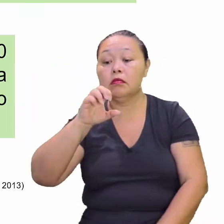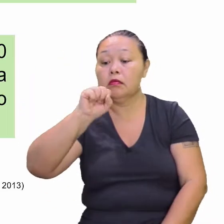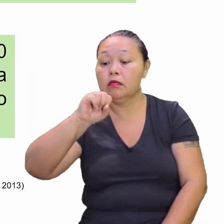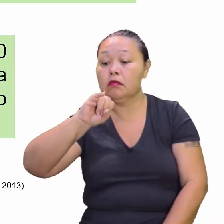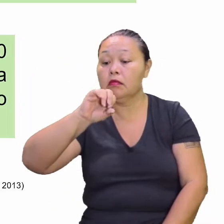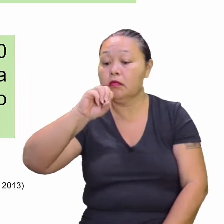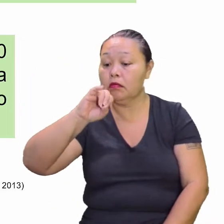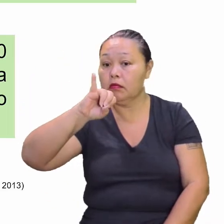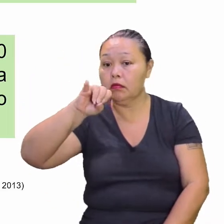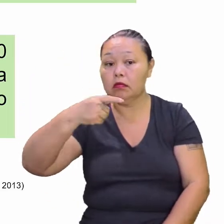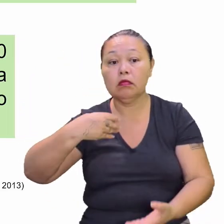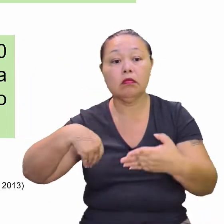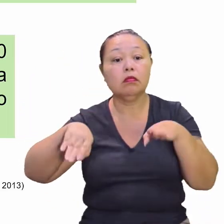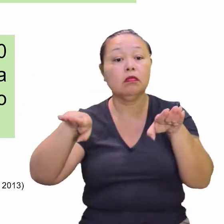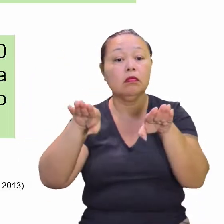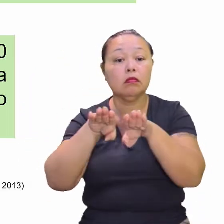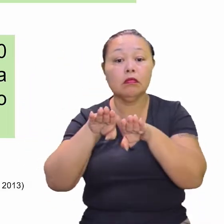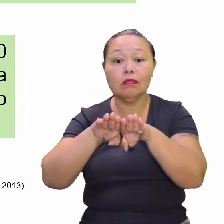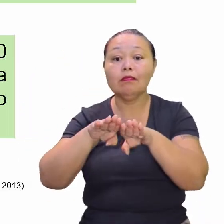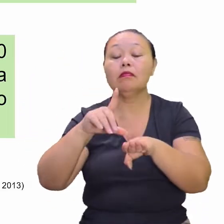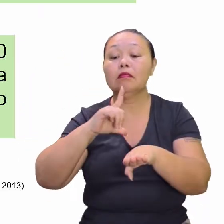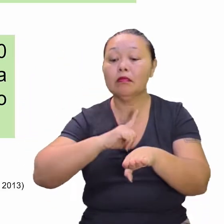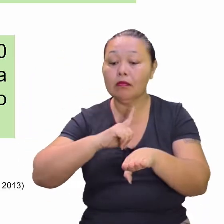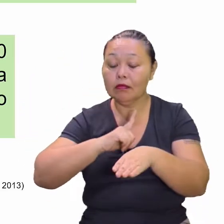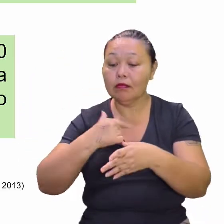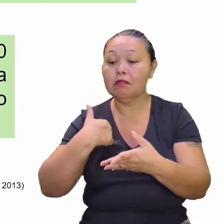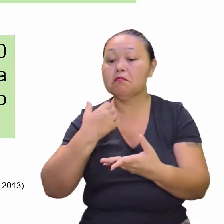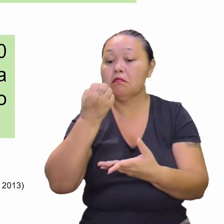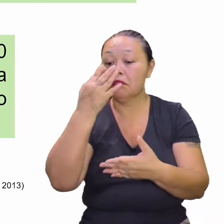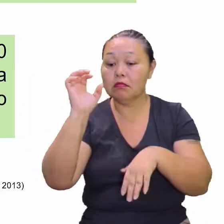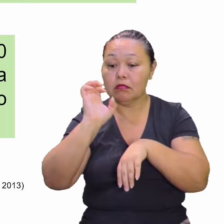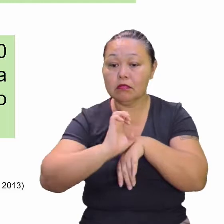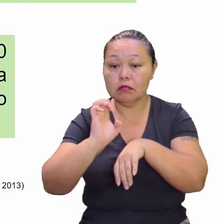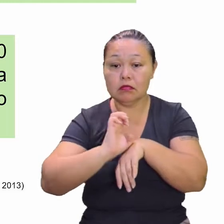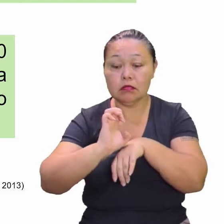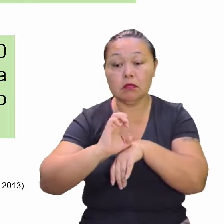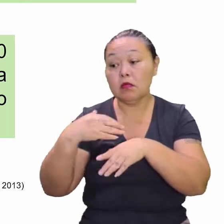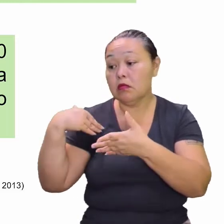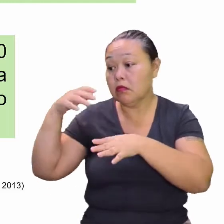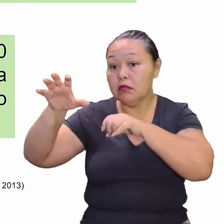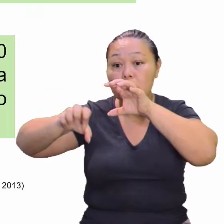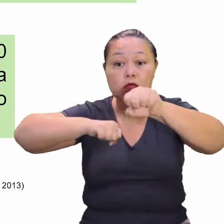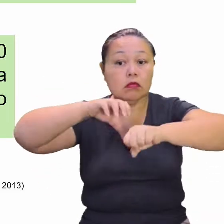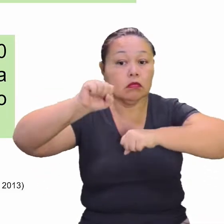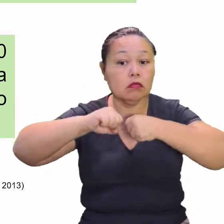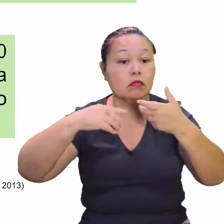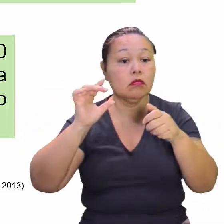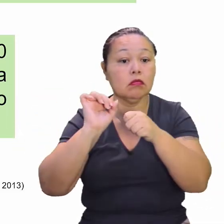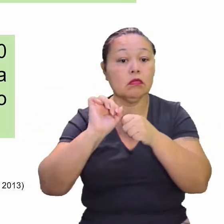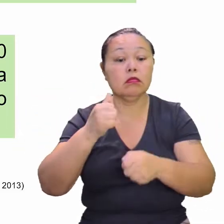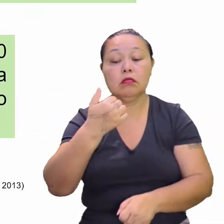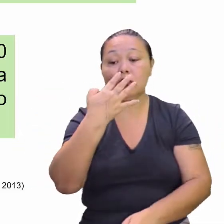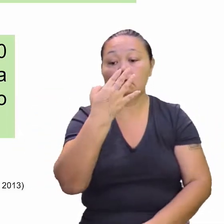soja também é outra realidade no estado. Na última safra foram colhidas